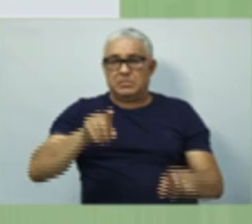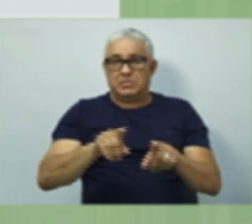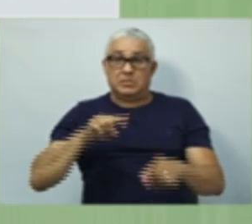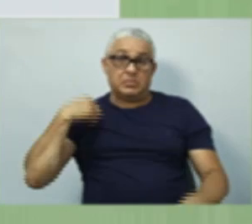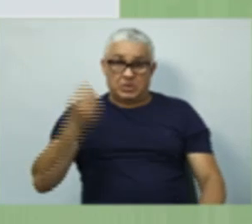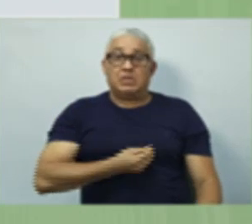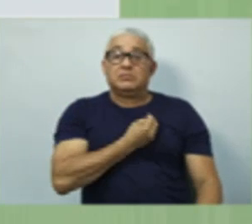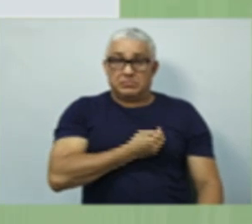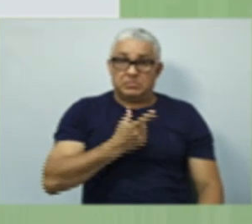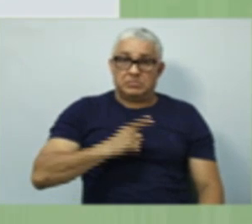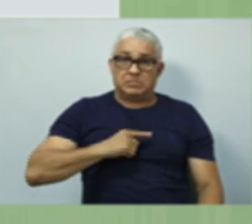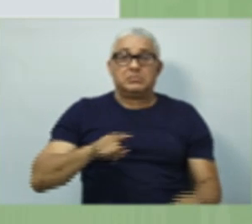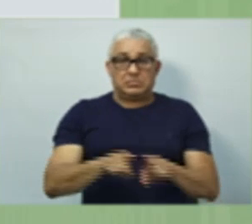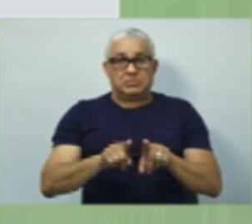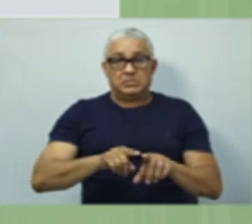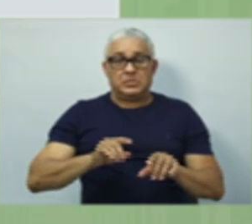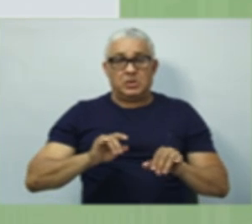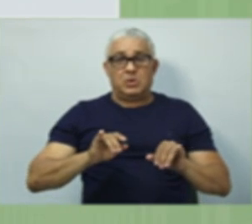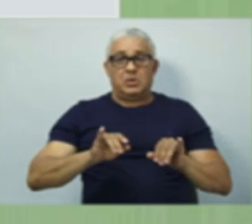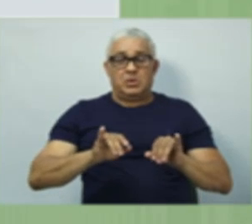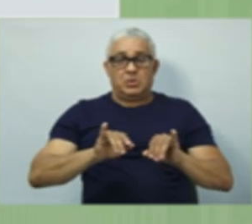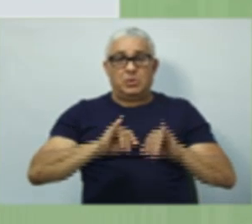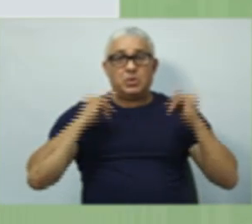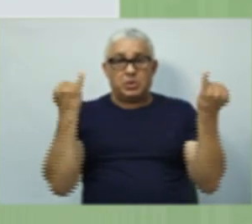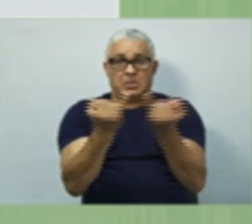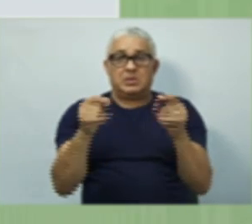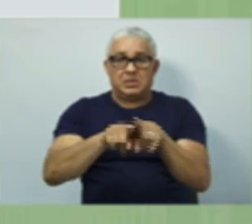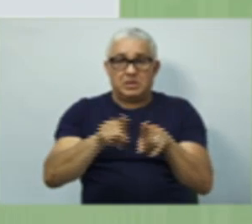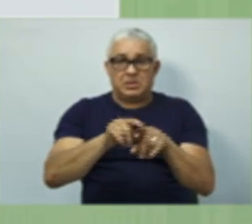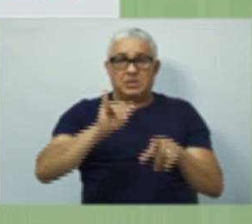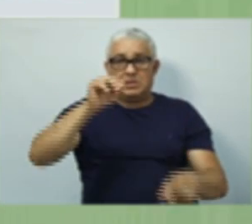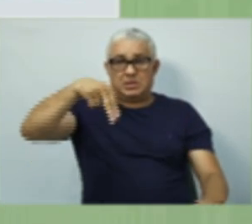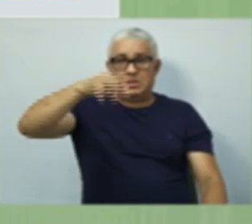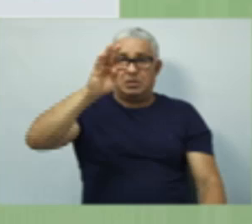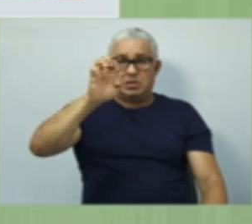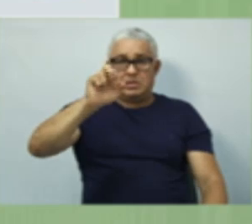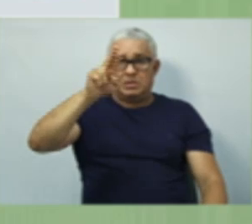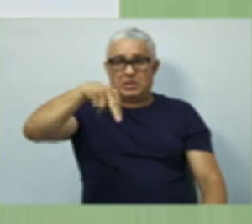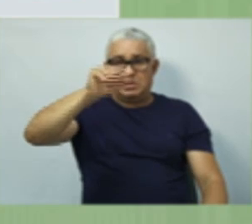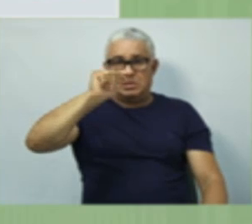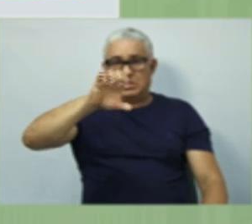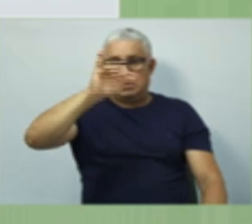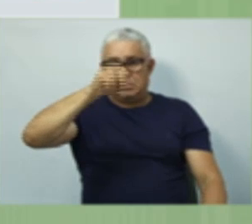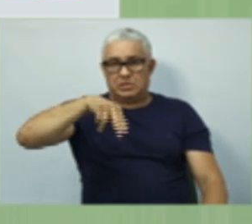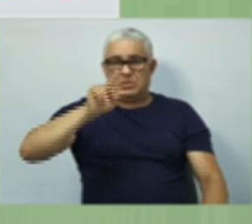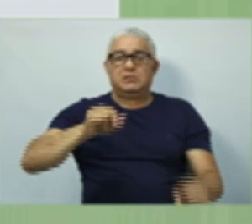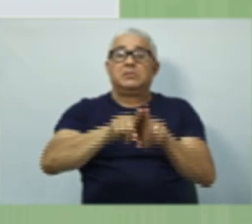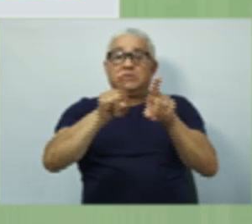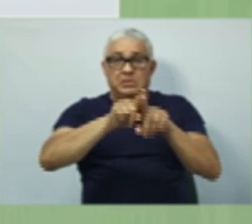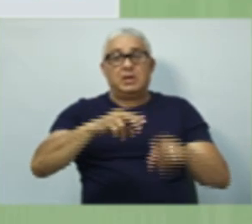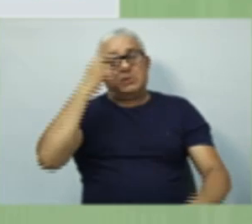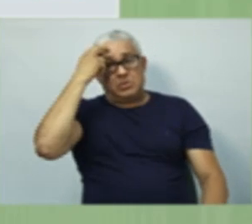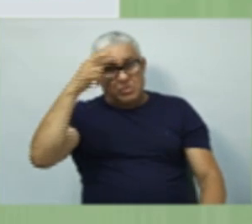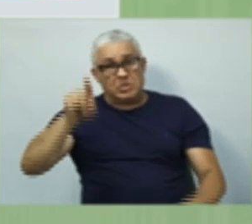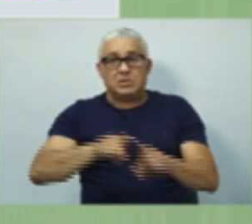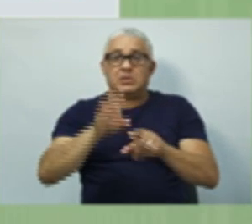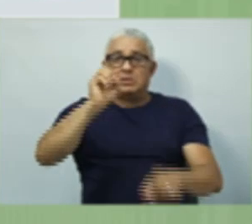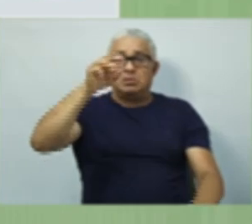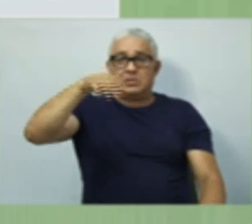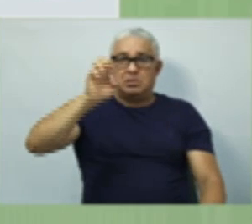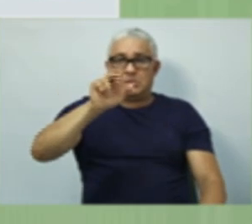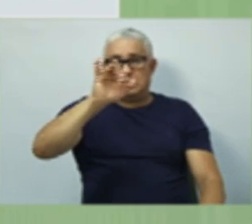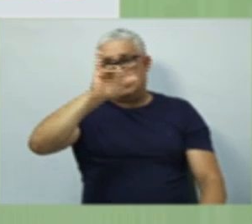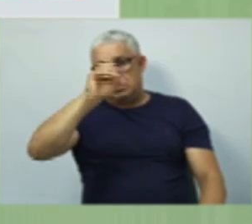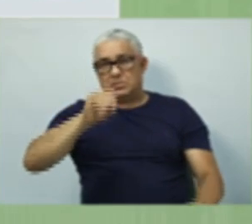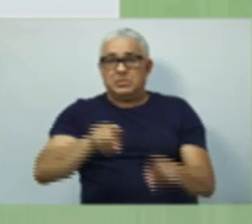a internacionalização da produção e do comércio, informações e culturas. Por exemplo, nessa fase